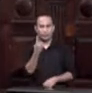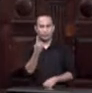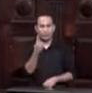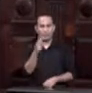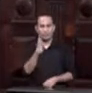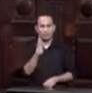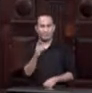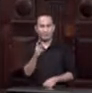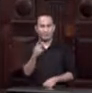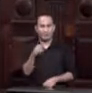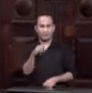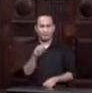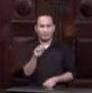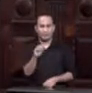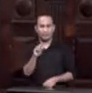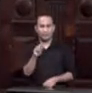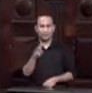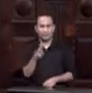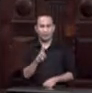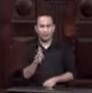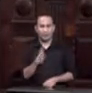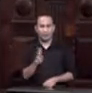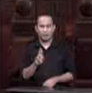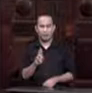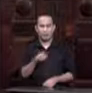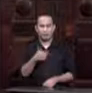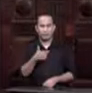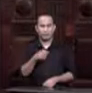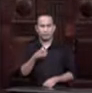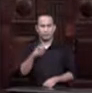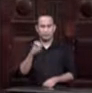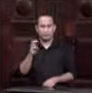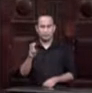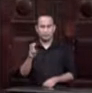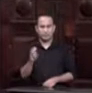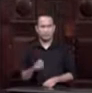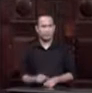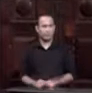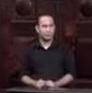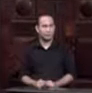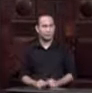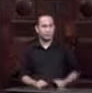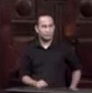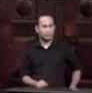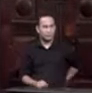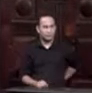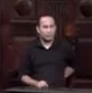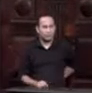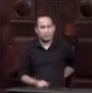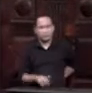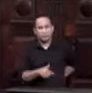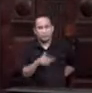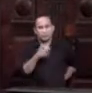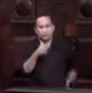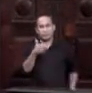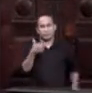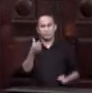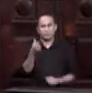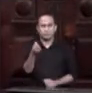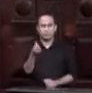bilhão. Em 2015 foi 3 bilhões e em